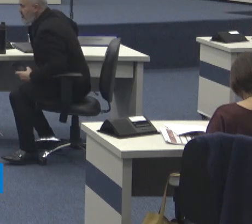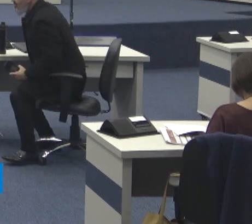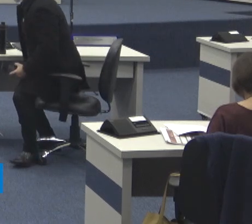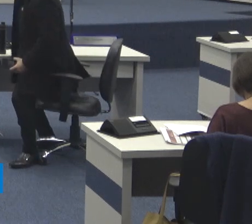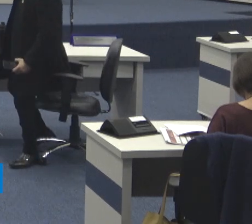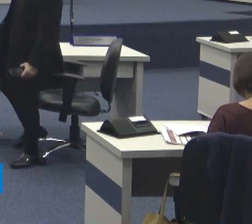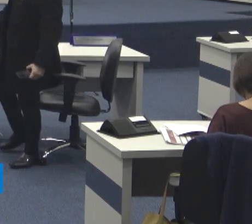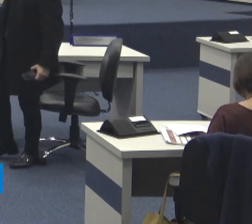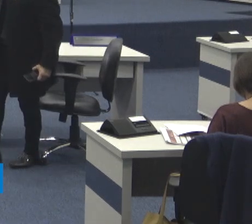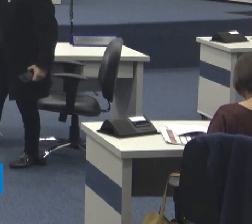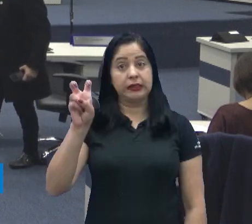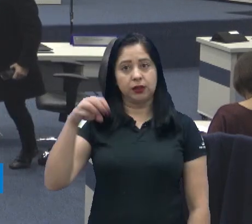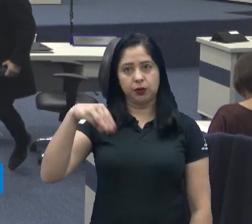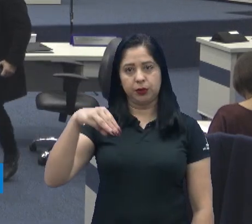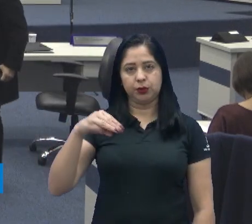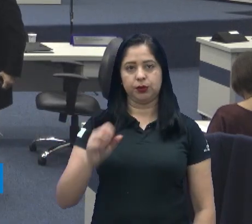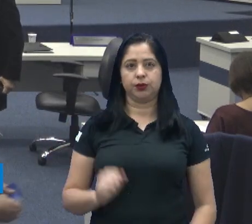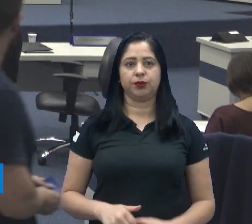Cinco minutos, vereador.